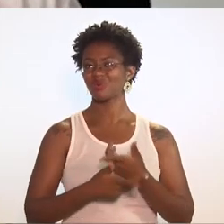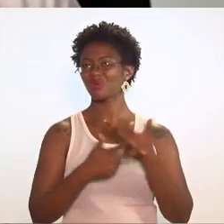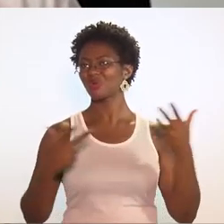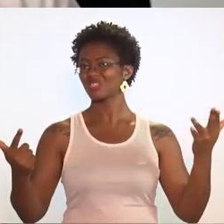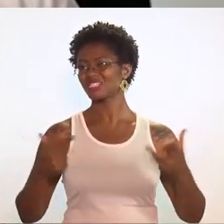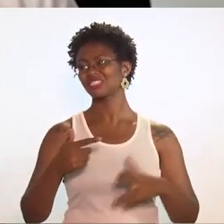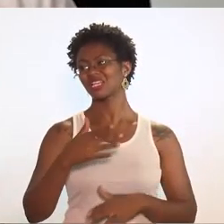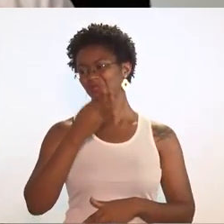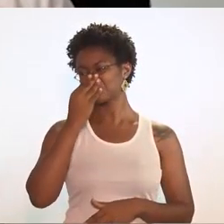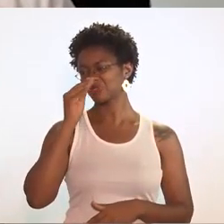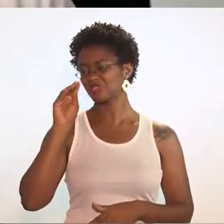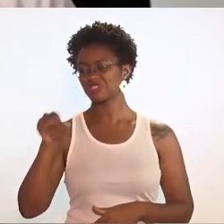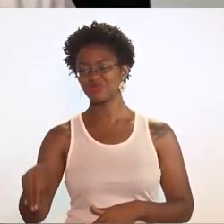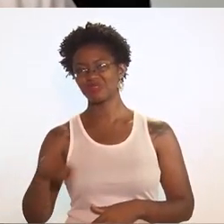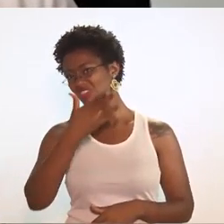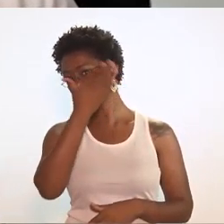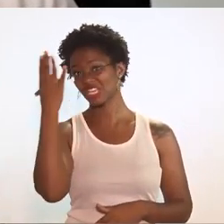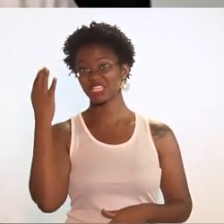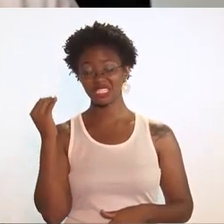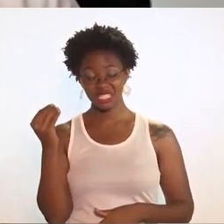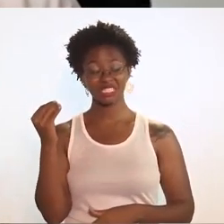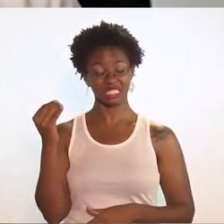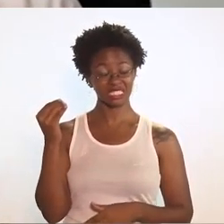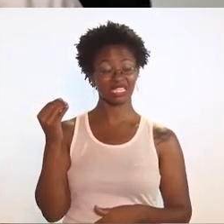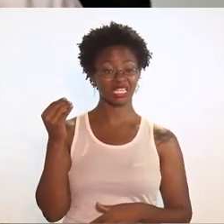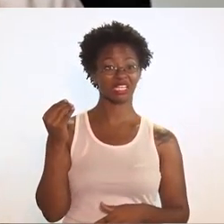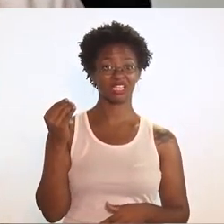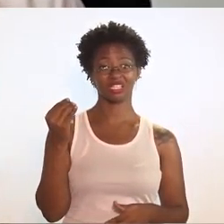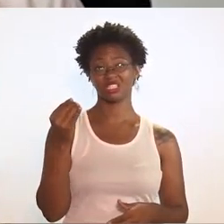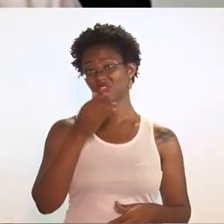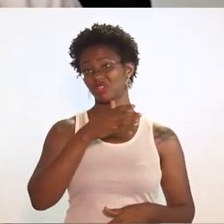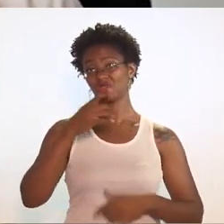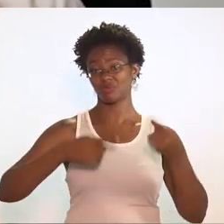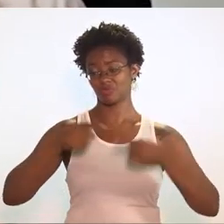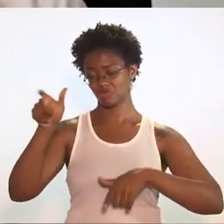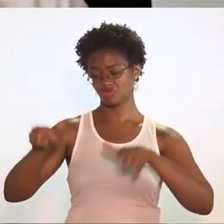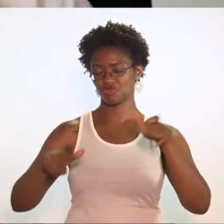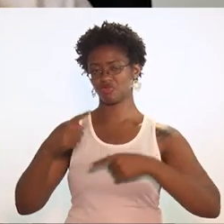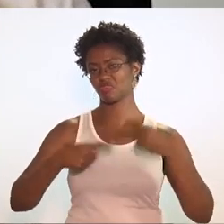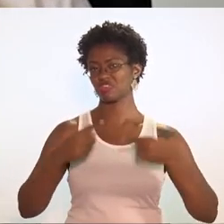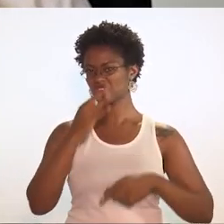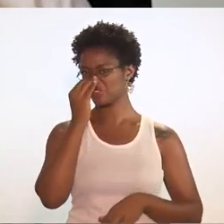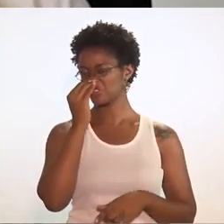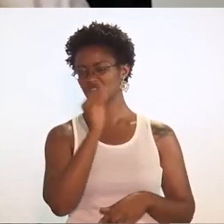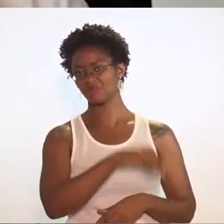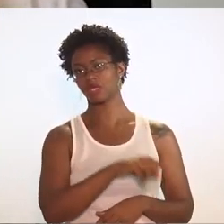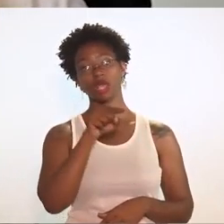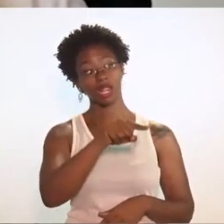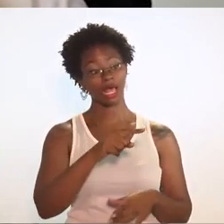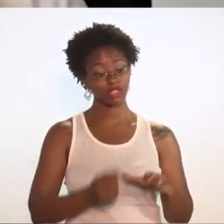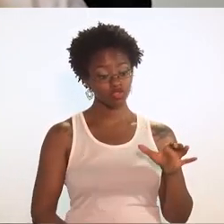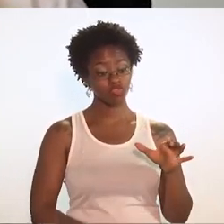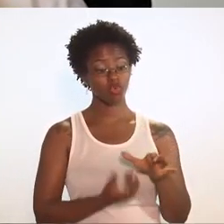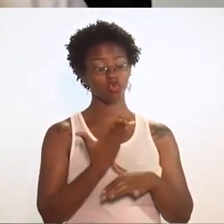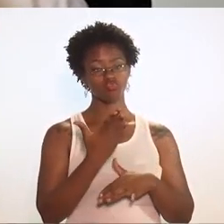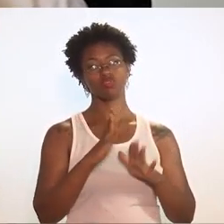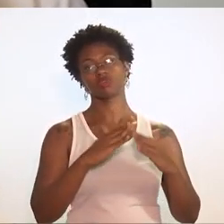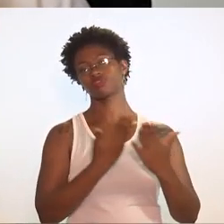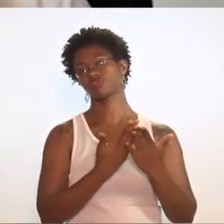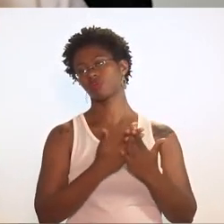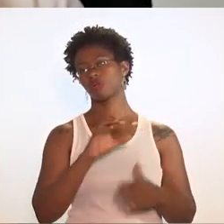jovens, com 5 instrumentos, melhor dizendo, um punhado de meninos, no antigo, vamos chamar